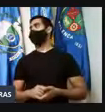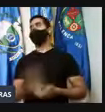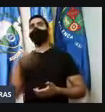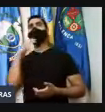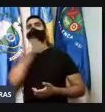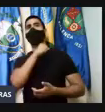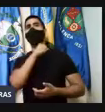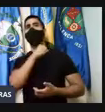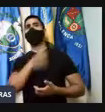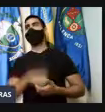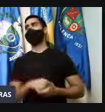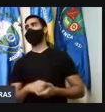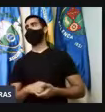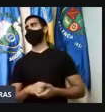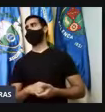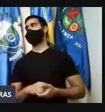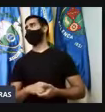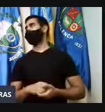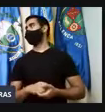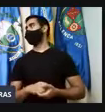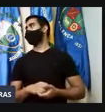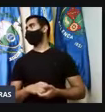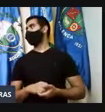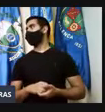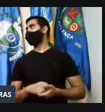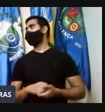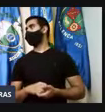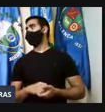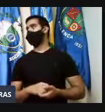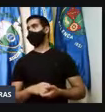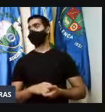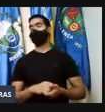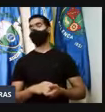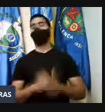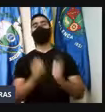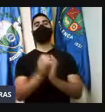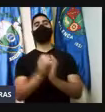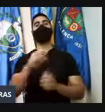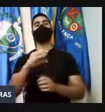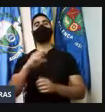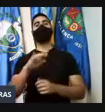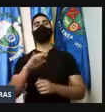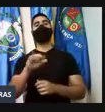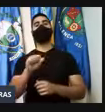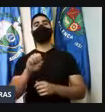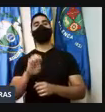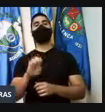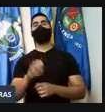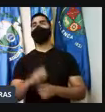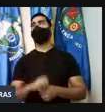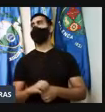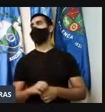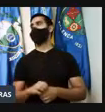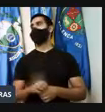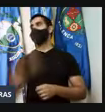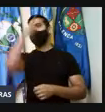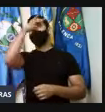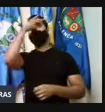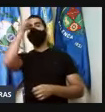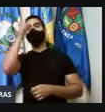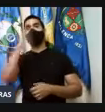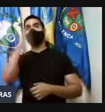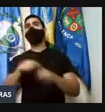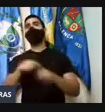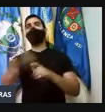urgência de quê? Gabinete de crise interno da prefeitura.